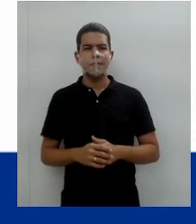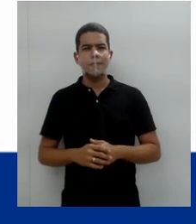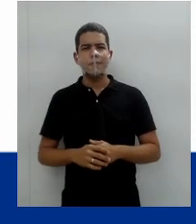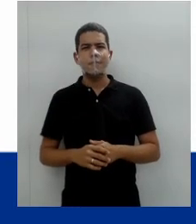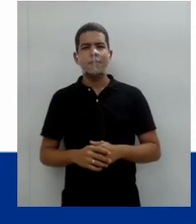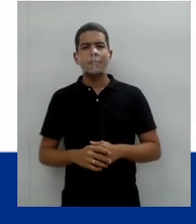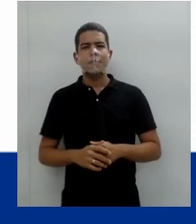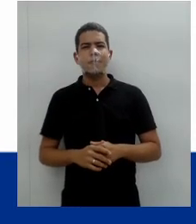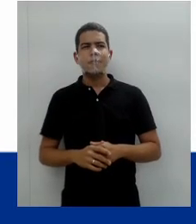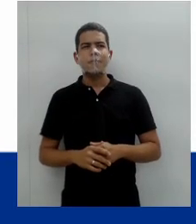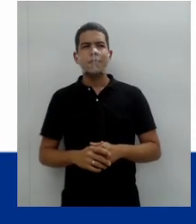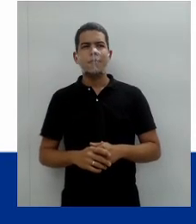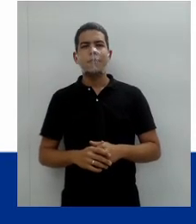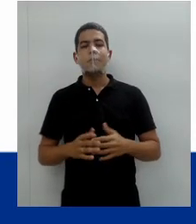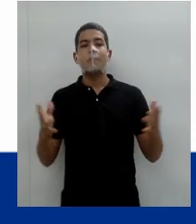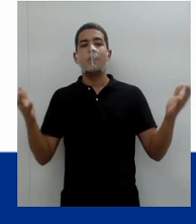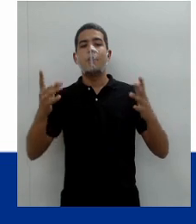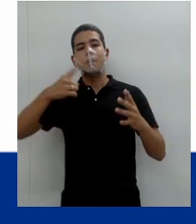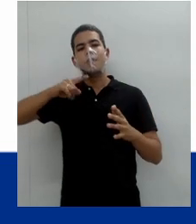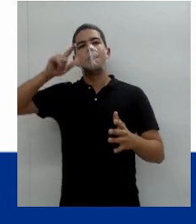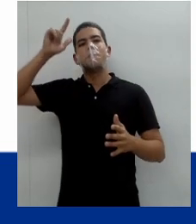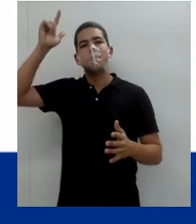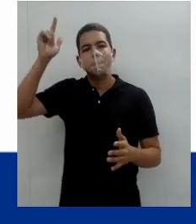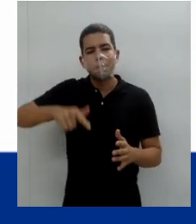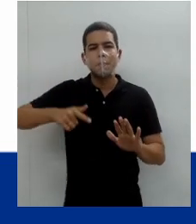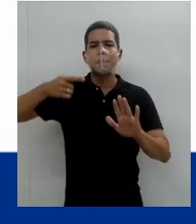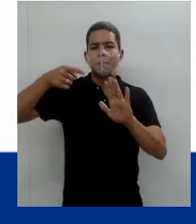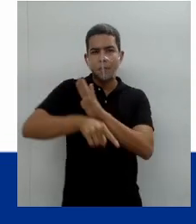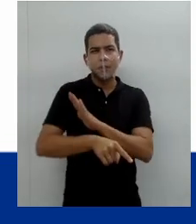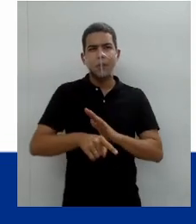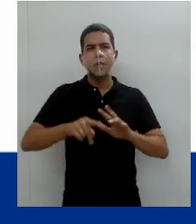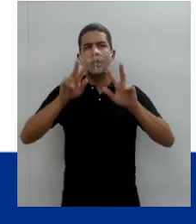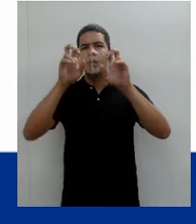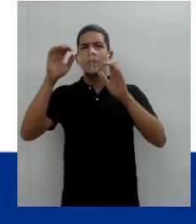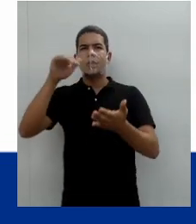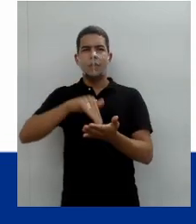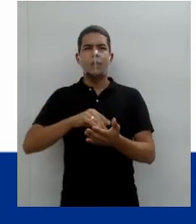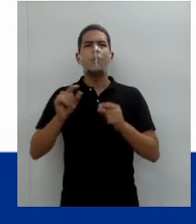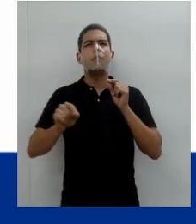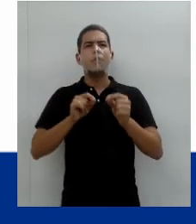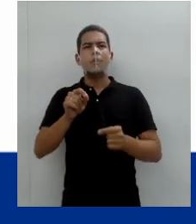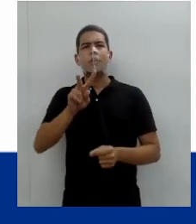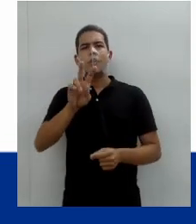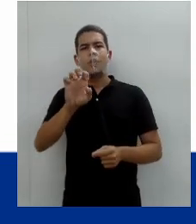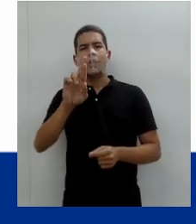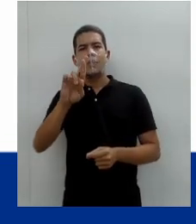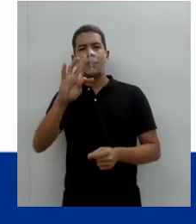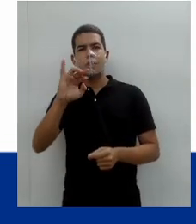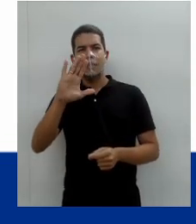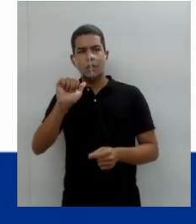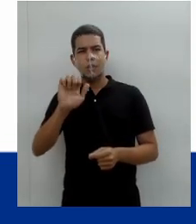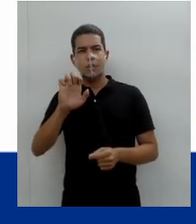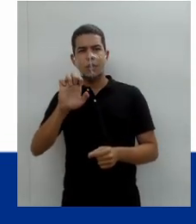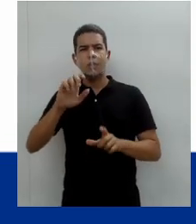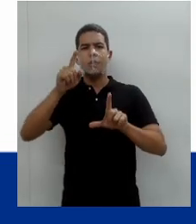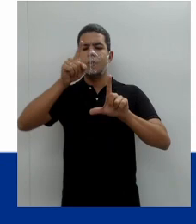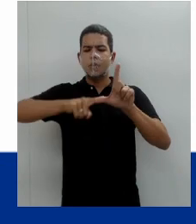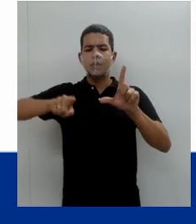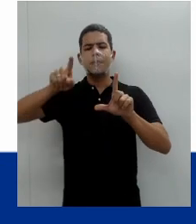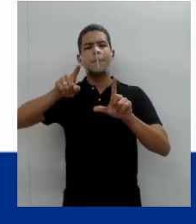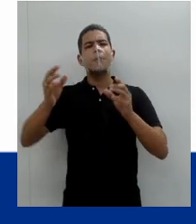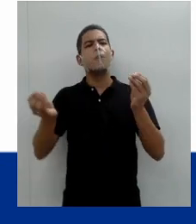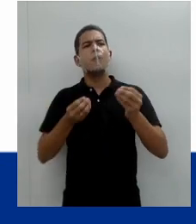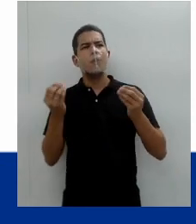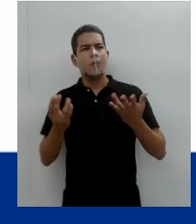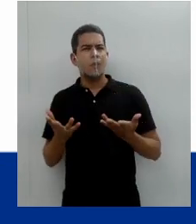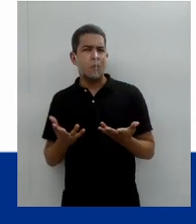geral e a gente vai mergulhar agora no último tema dessa aula de hoje, que é a ideia de vértice da parábola. A